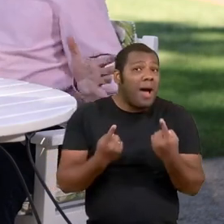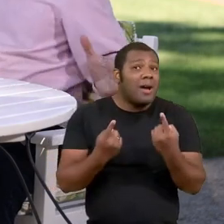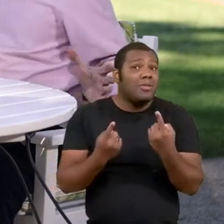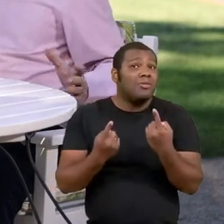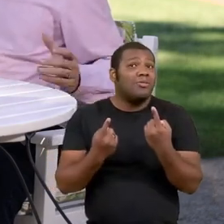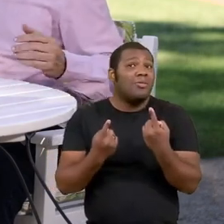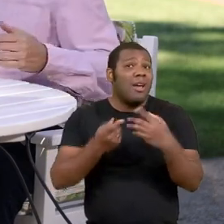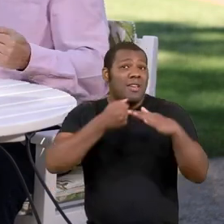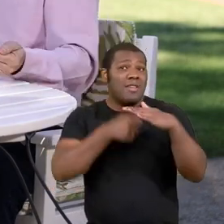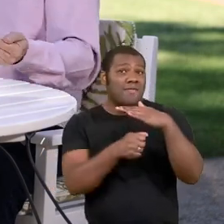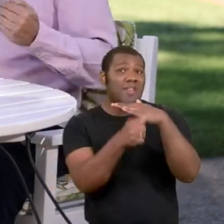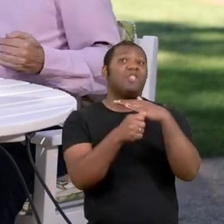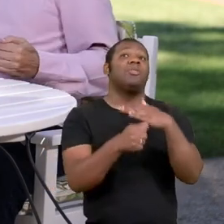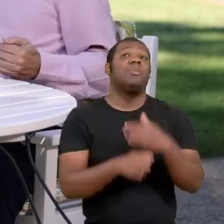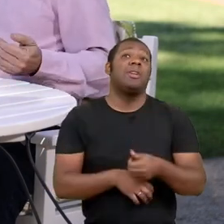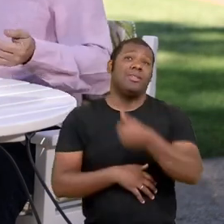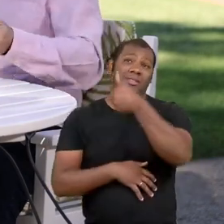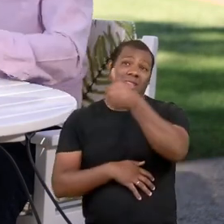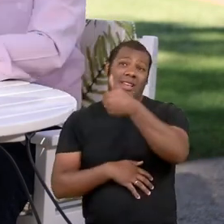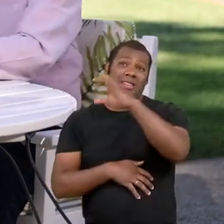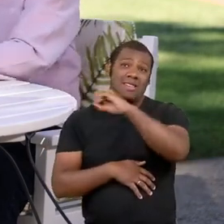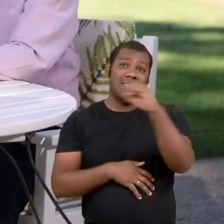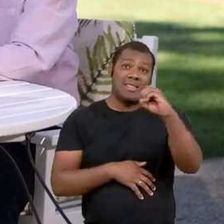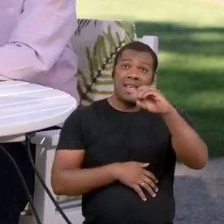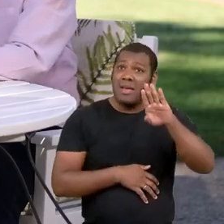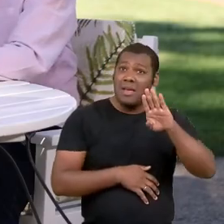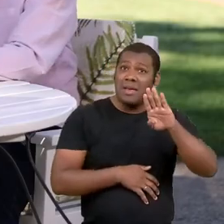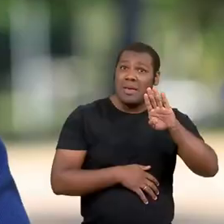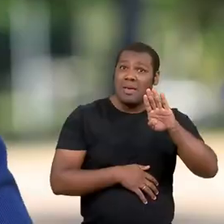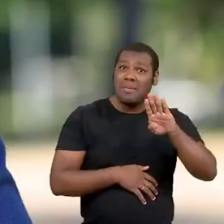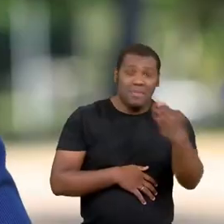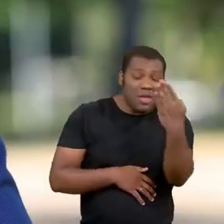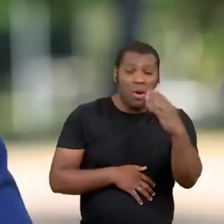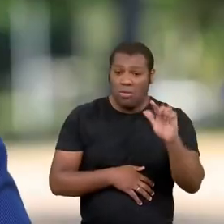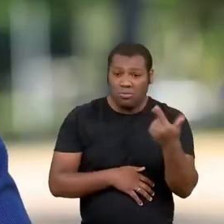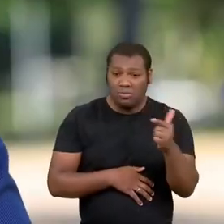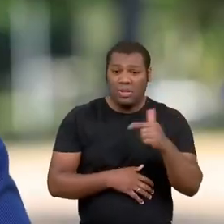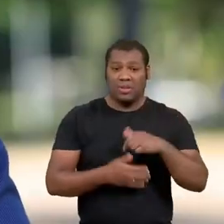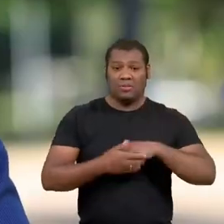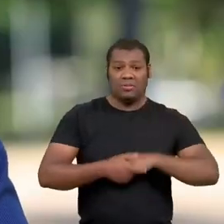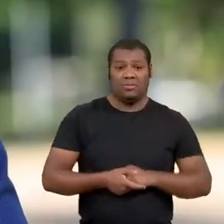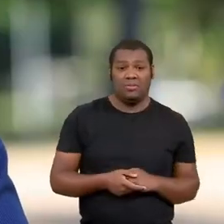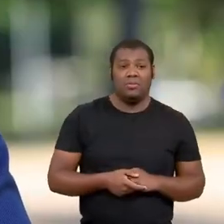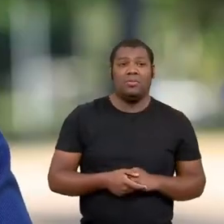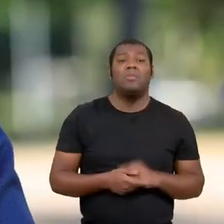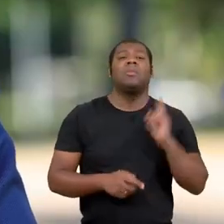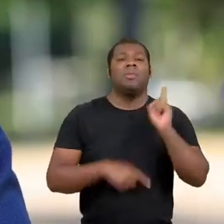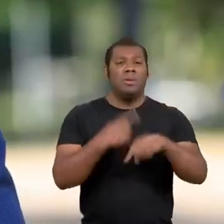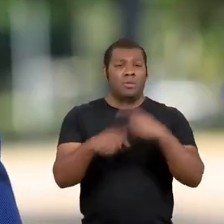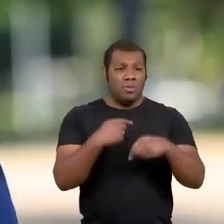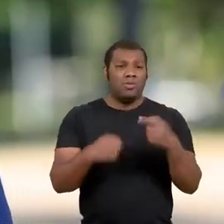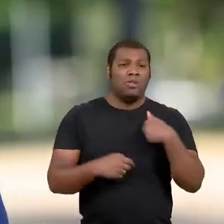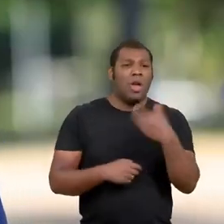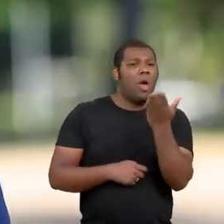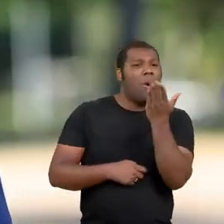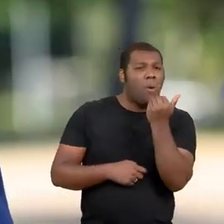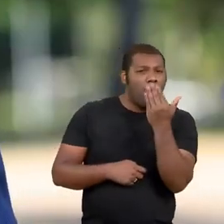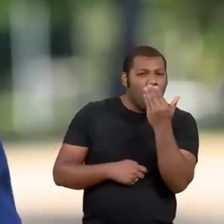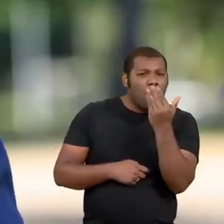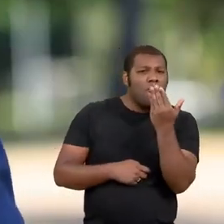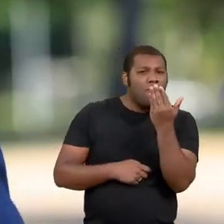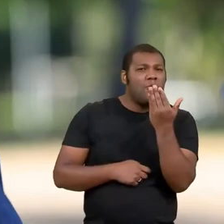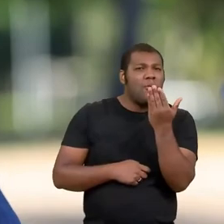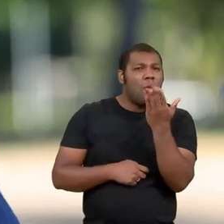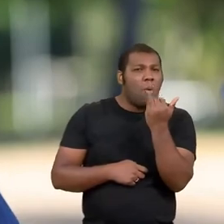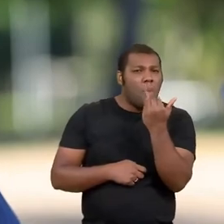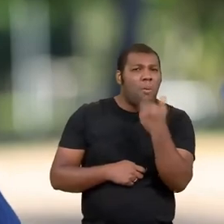coçar o bolso para ajudar eu vou ter que tudo eu vou almoçar com macron e eu quero discutir como